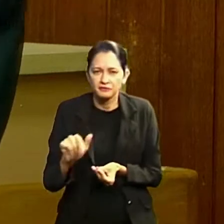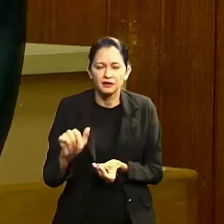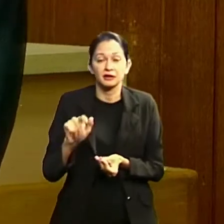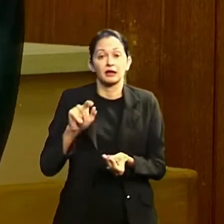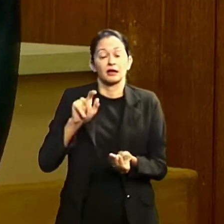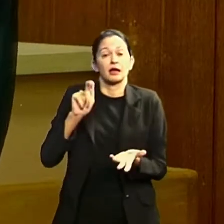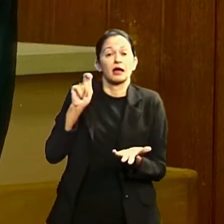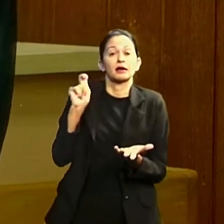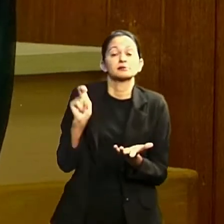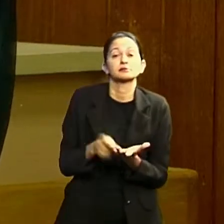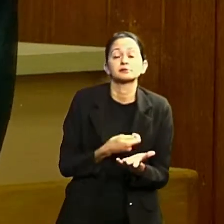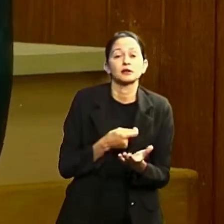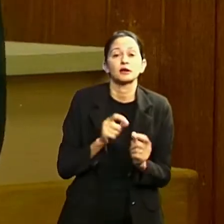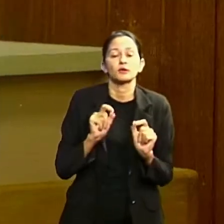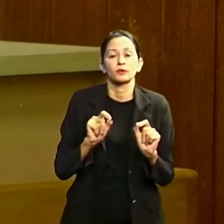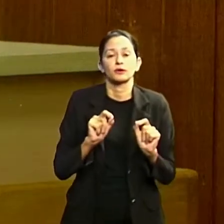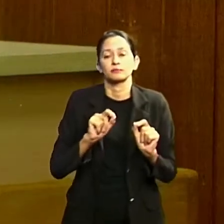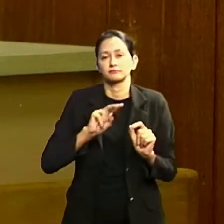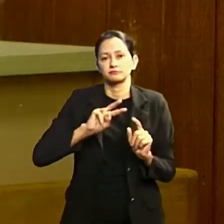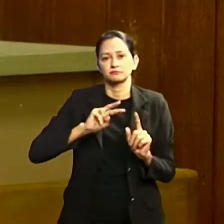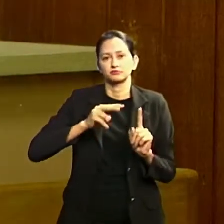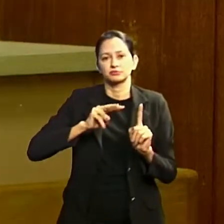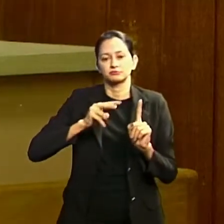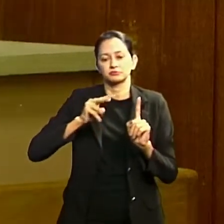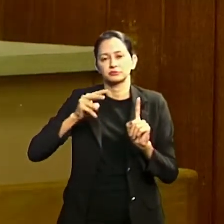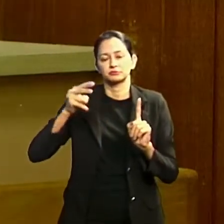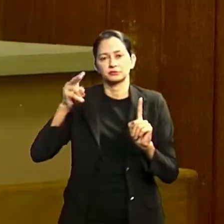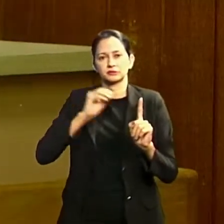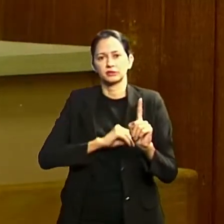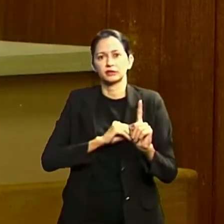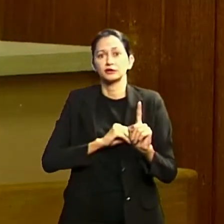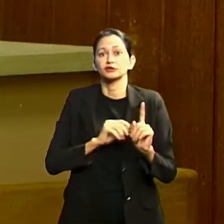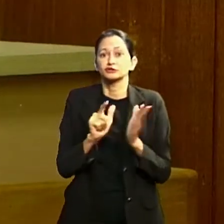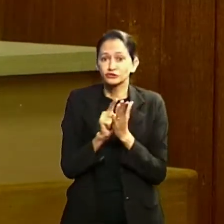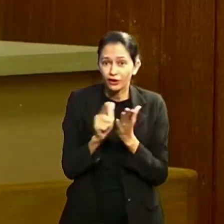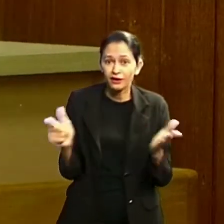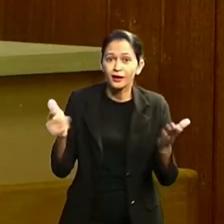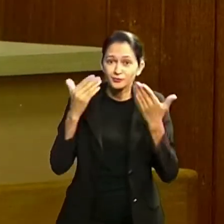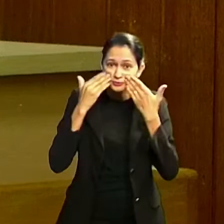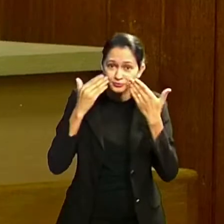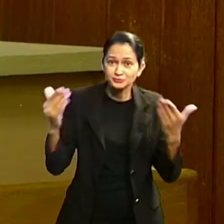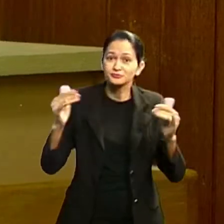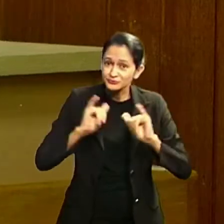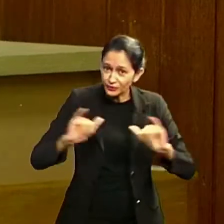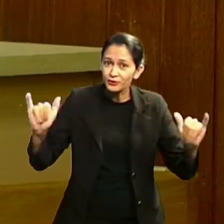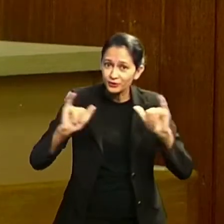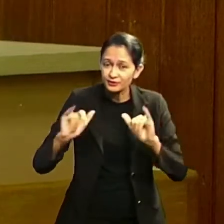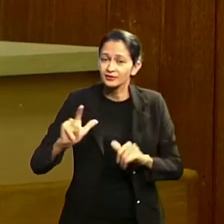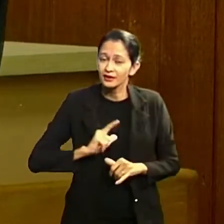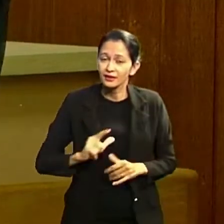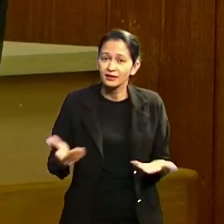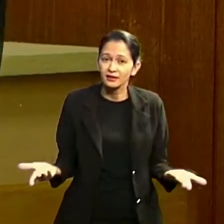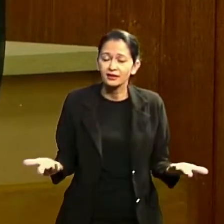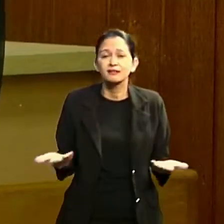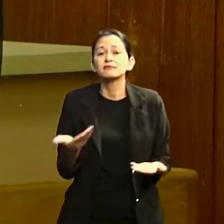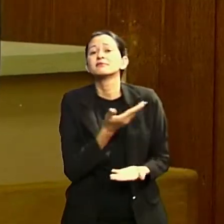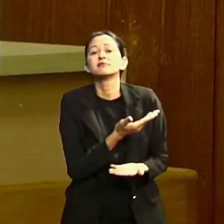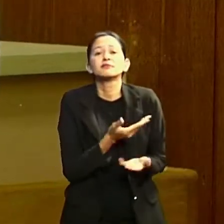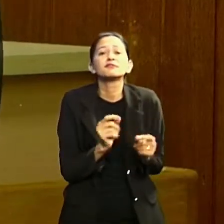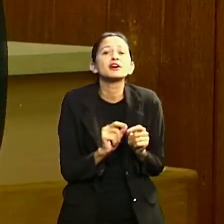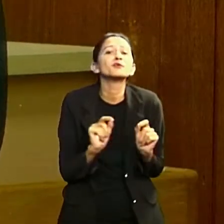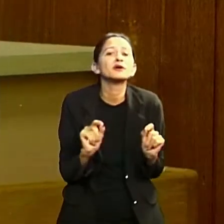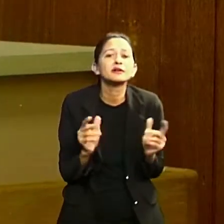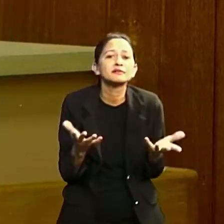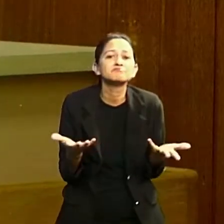assinar as progressões. Saiu no jornal, saiu no jornal. E o que o prefeito tem feito?